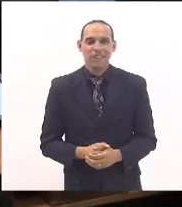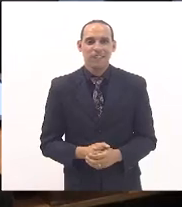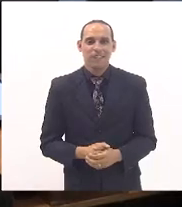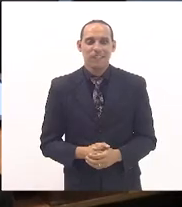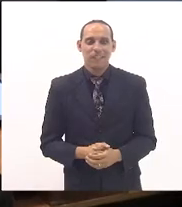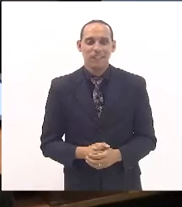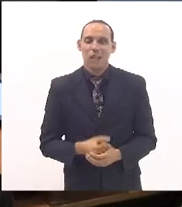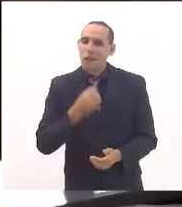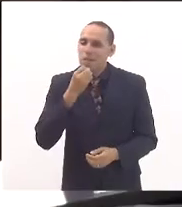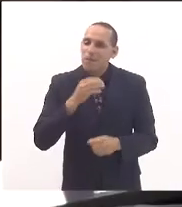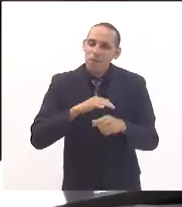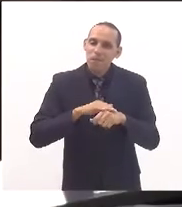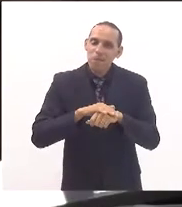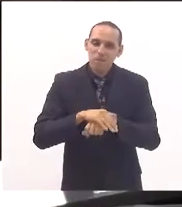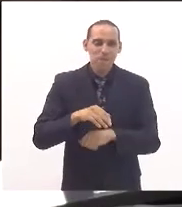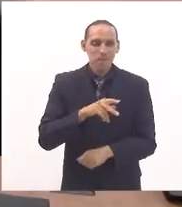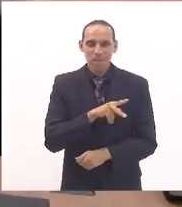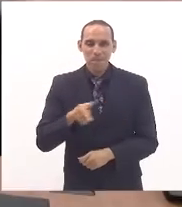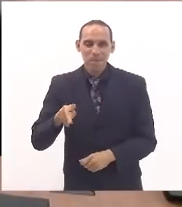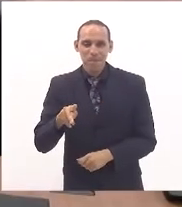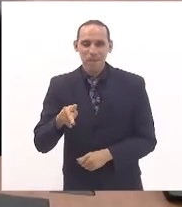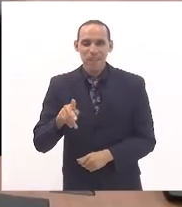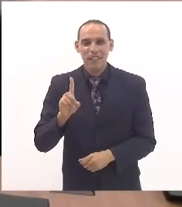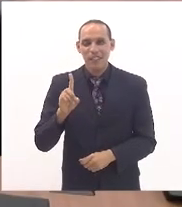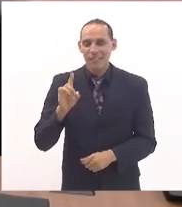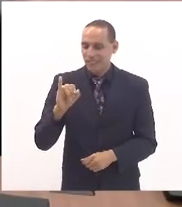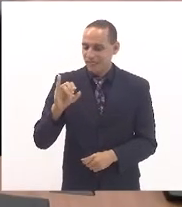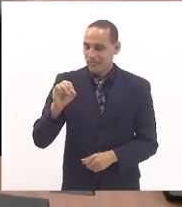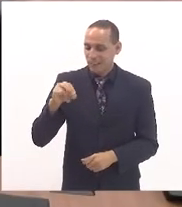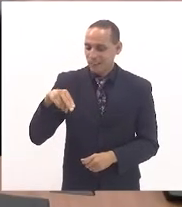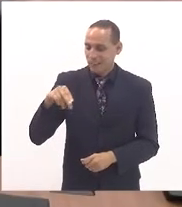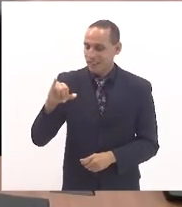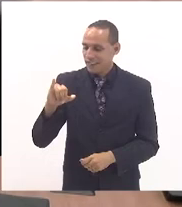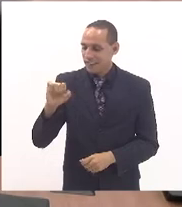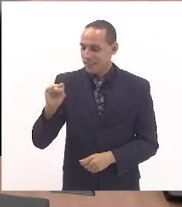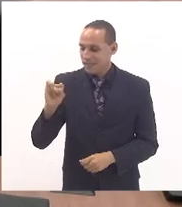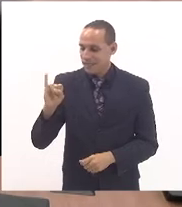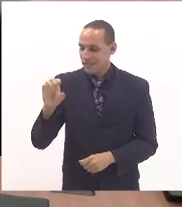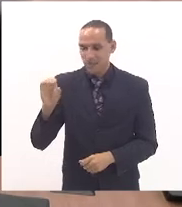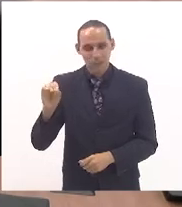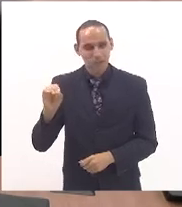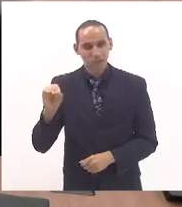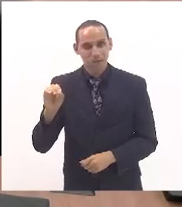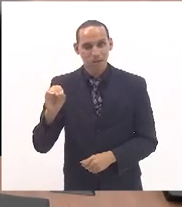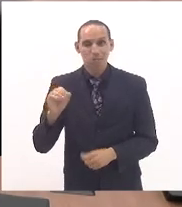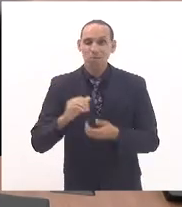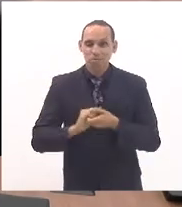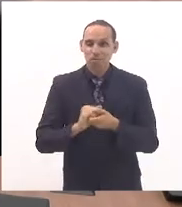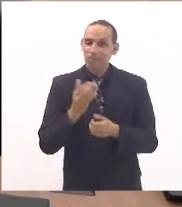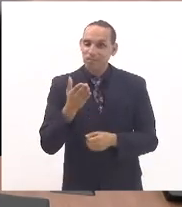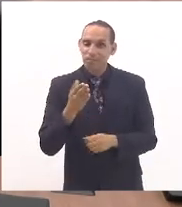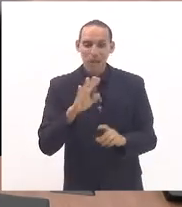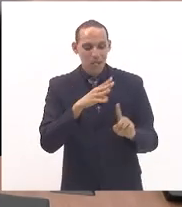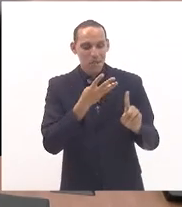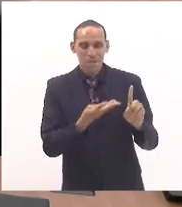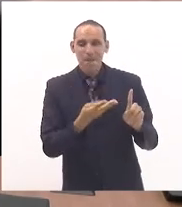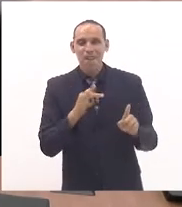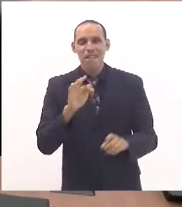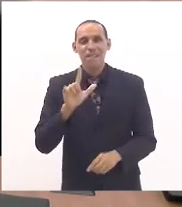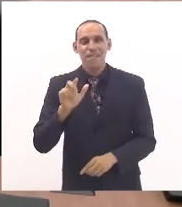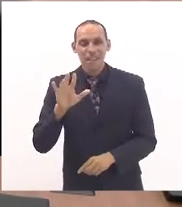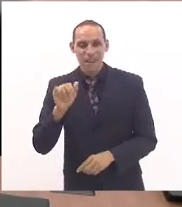Oi boa noite presidente' Dionísio cumprimentando você e o nosso homenageado a Flavinha